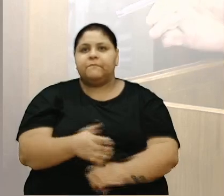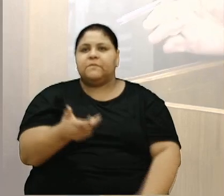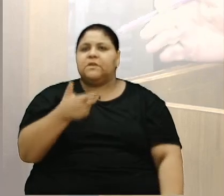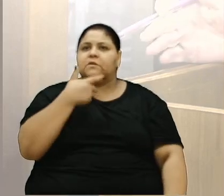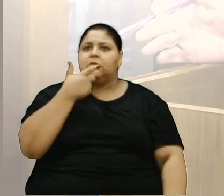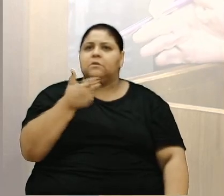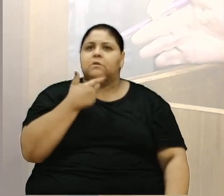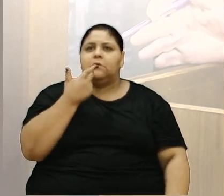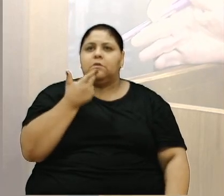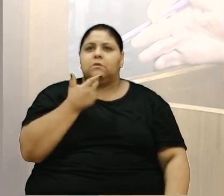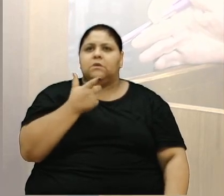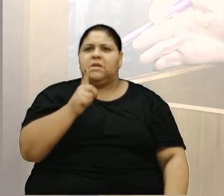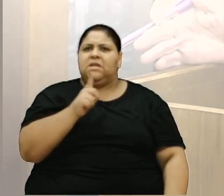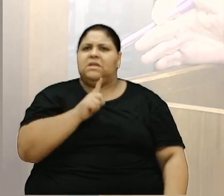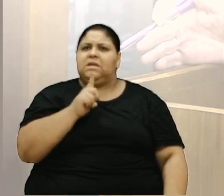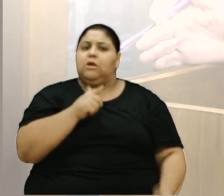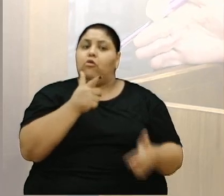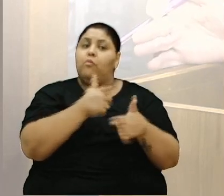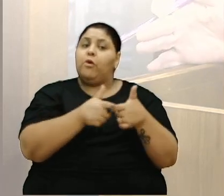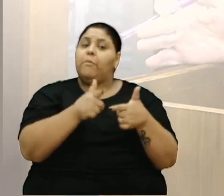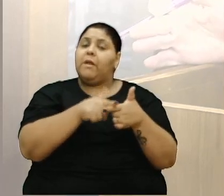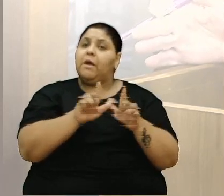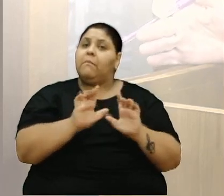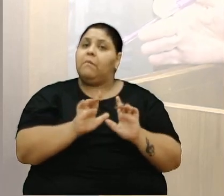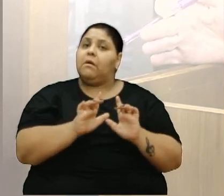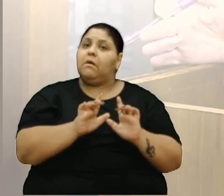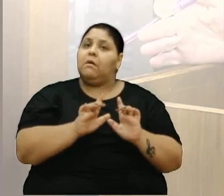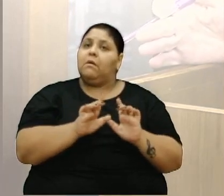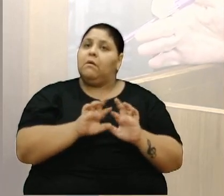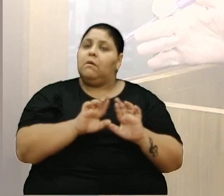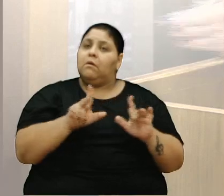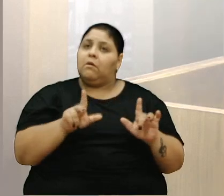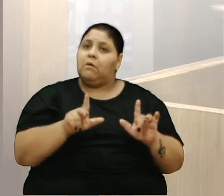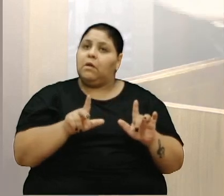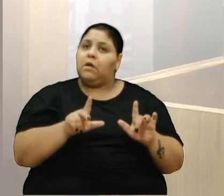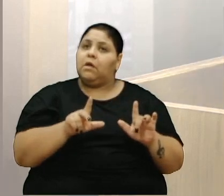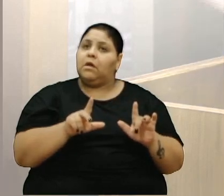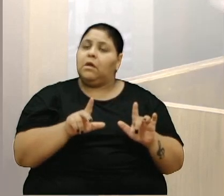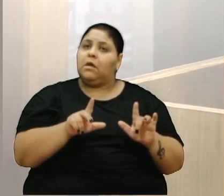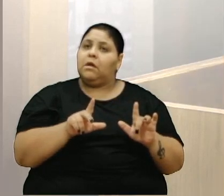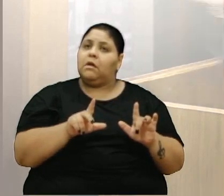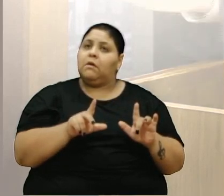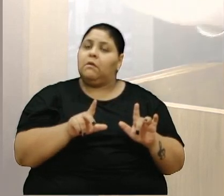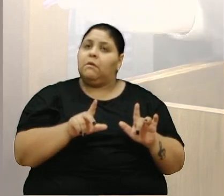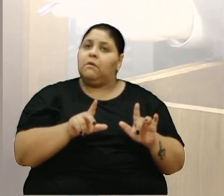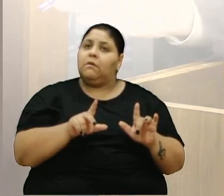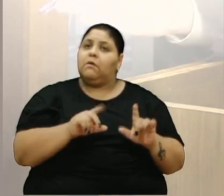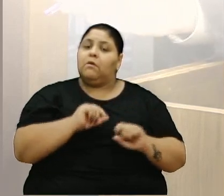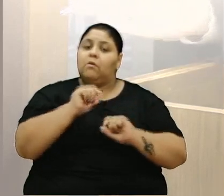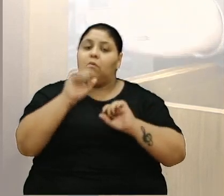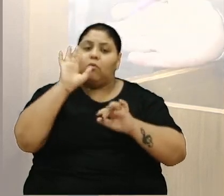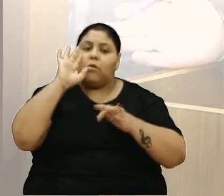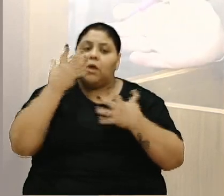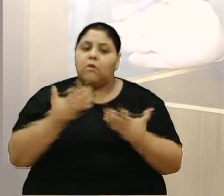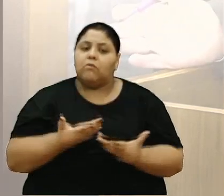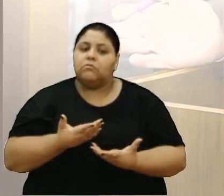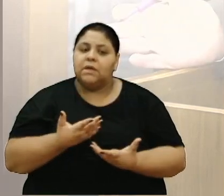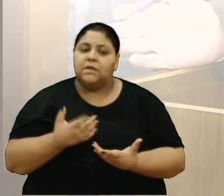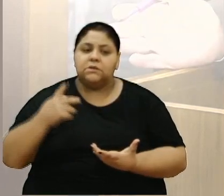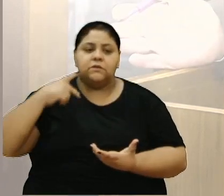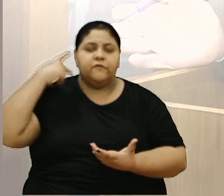uma dicotomia muito grande. Para quem entende da palavra dicotomia, o que acontece, vereador